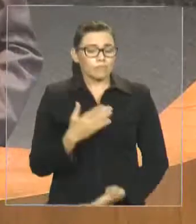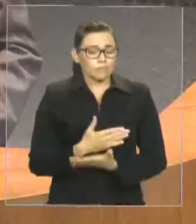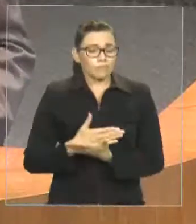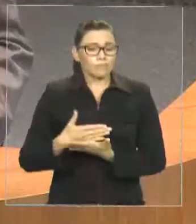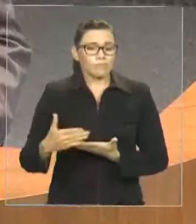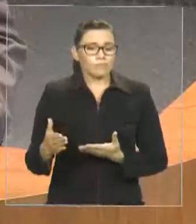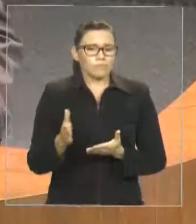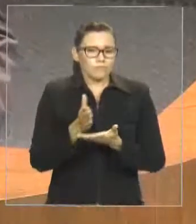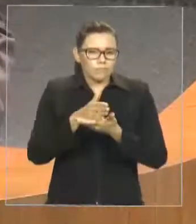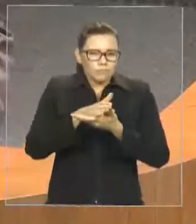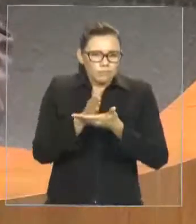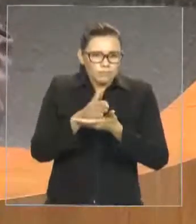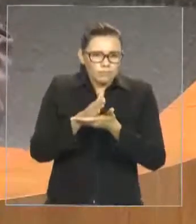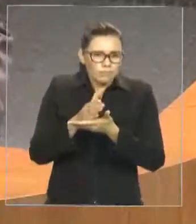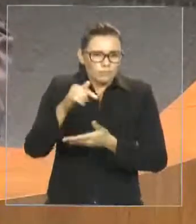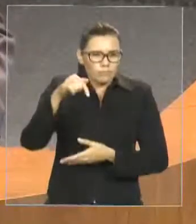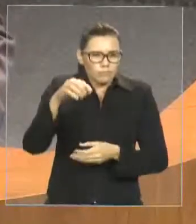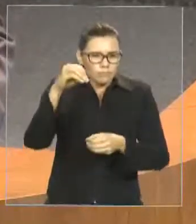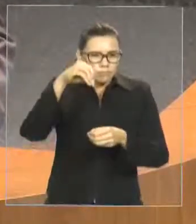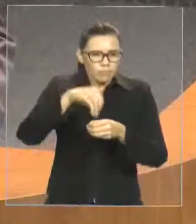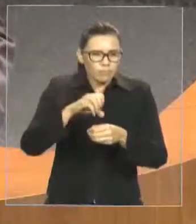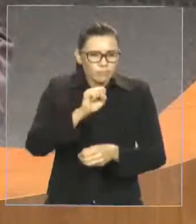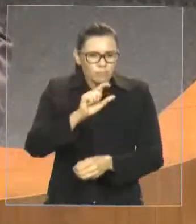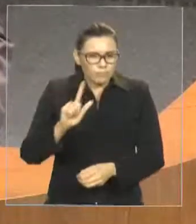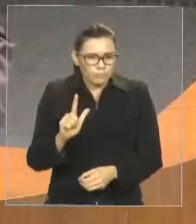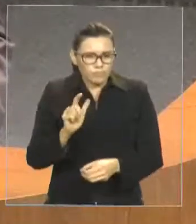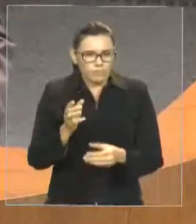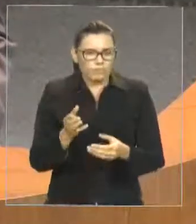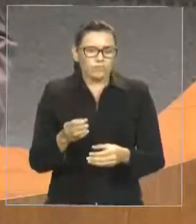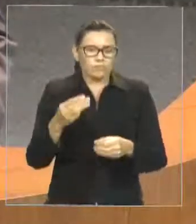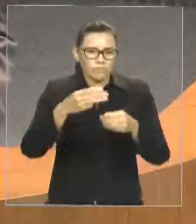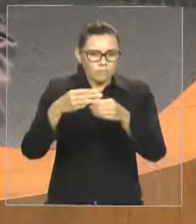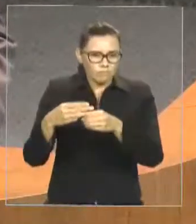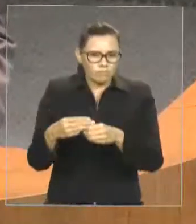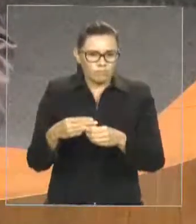metropolitana. A região metropolitana é composta